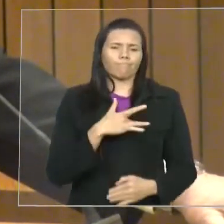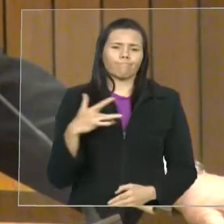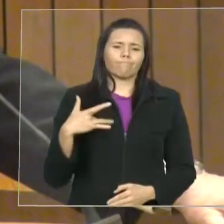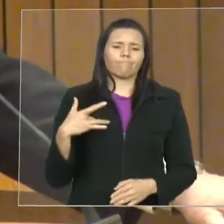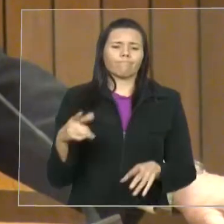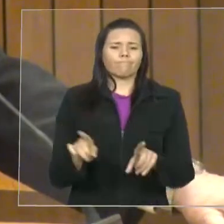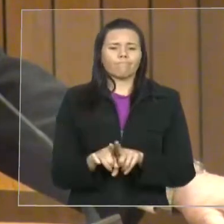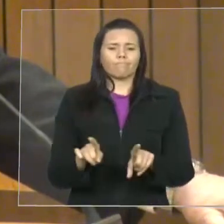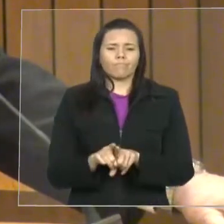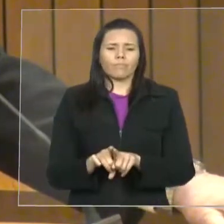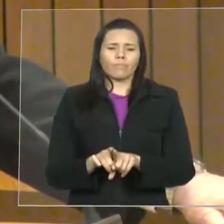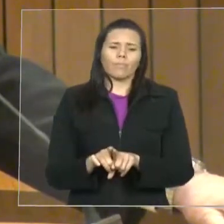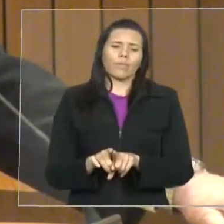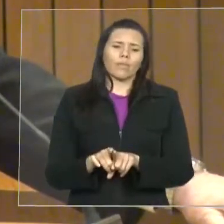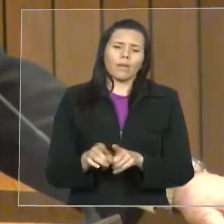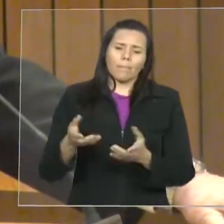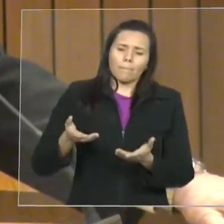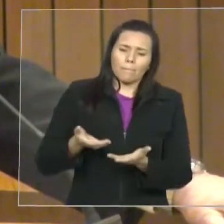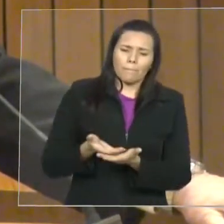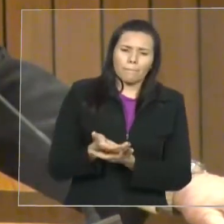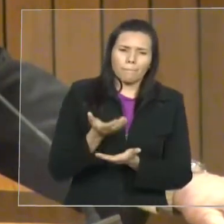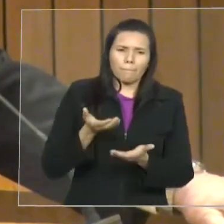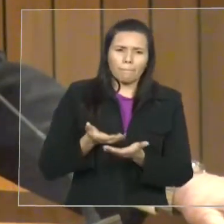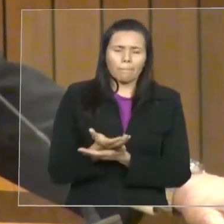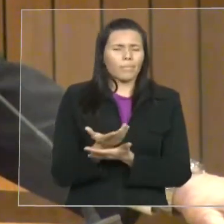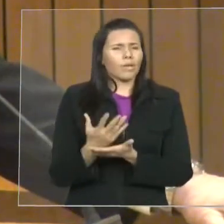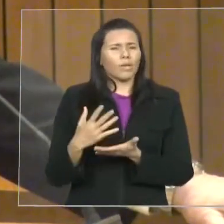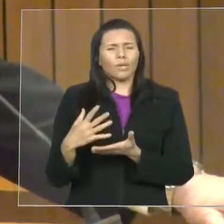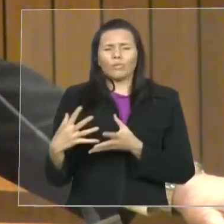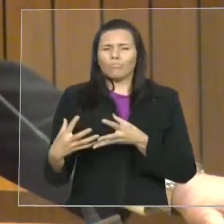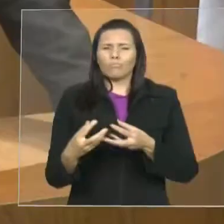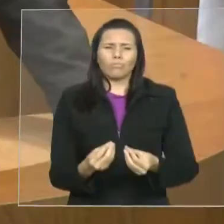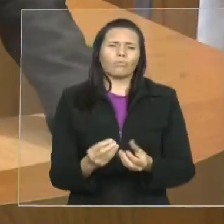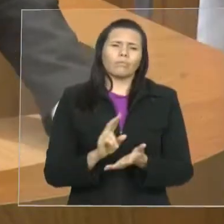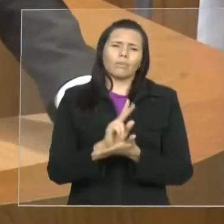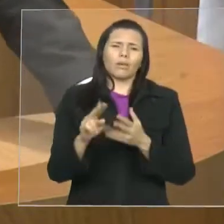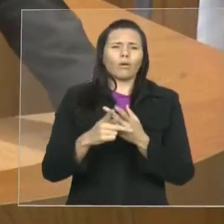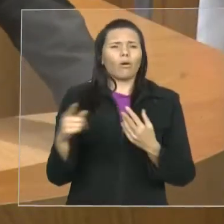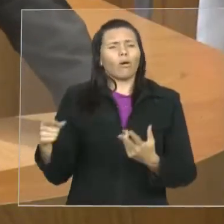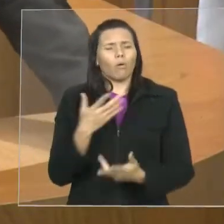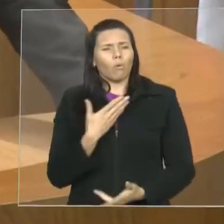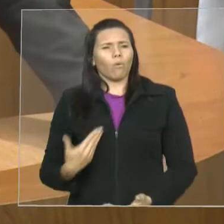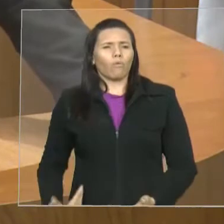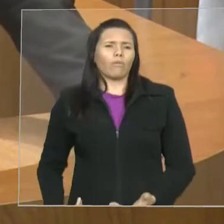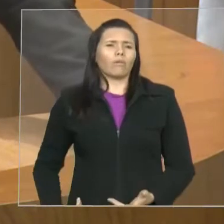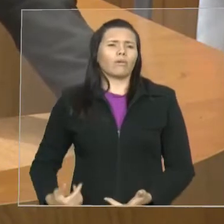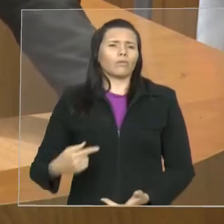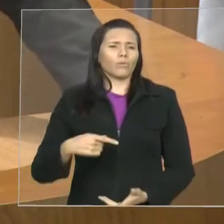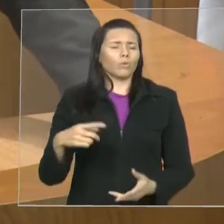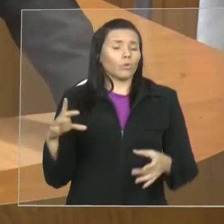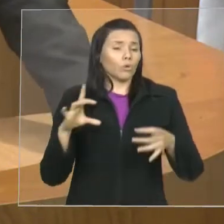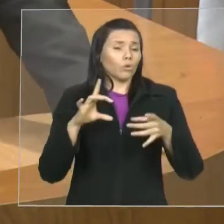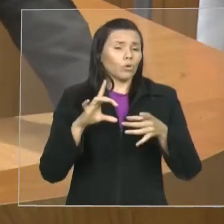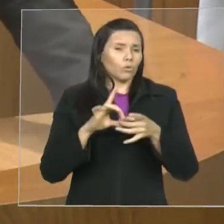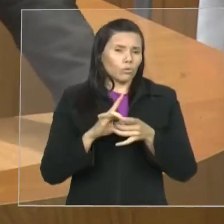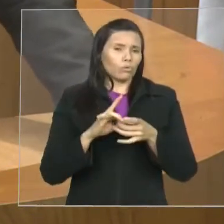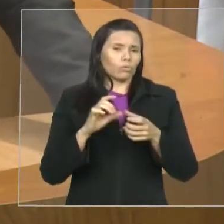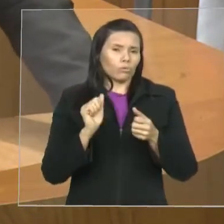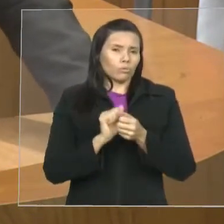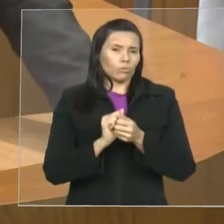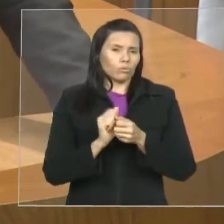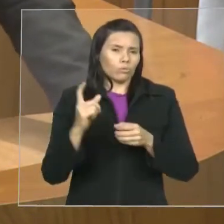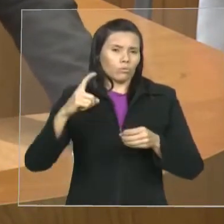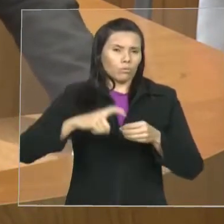vimos o progresso naquela cidade mas ao mesmo tempo deputado edivaldo